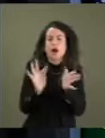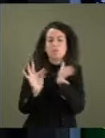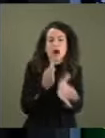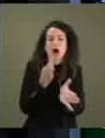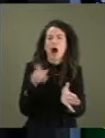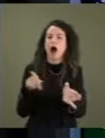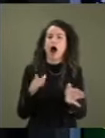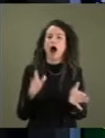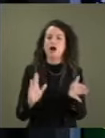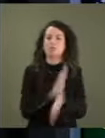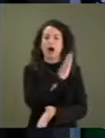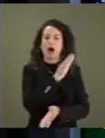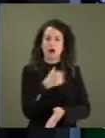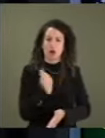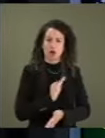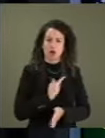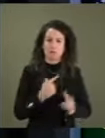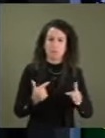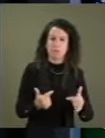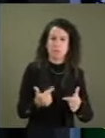mesmo.